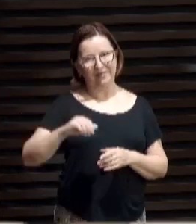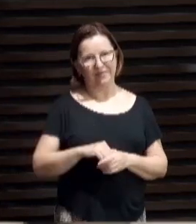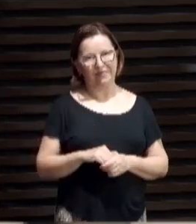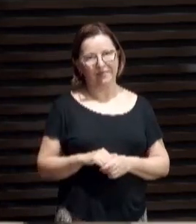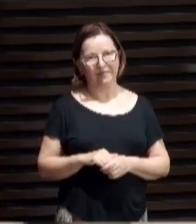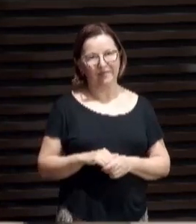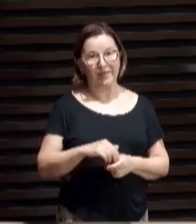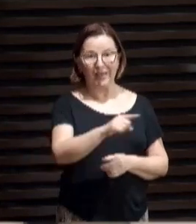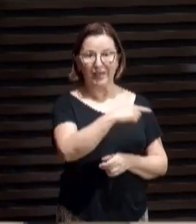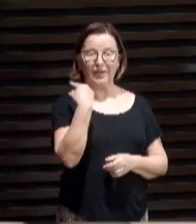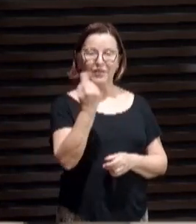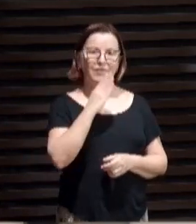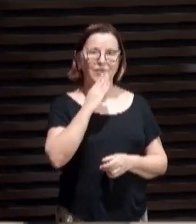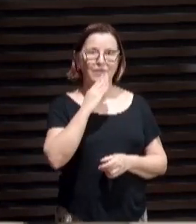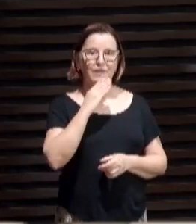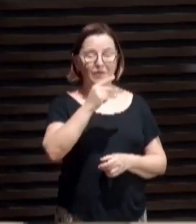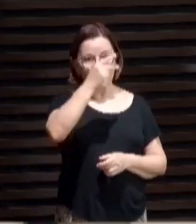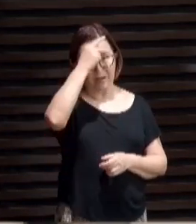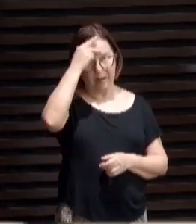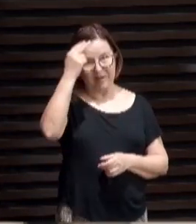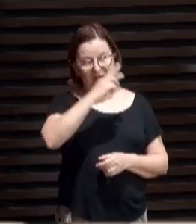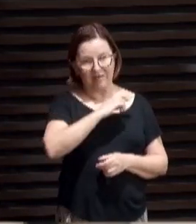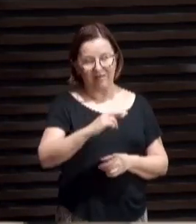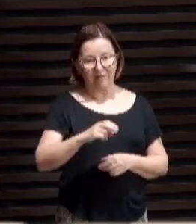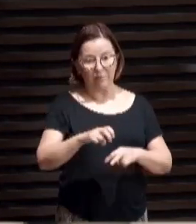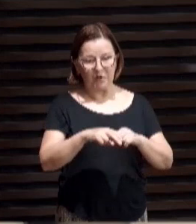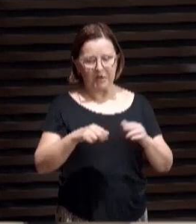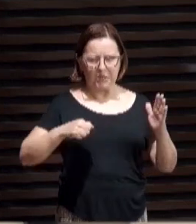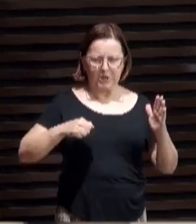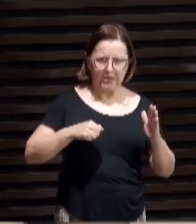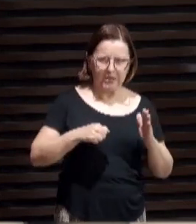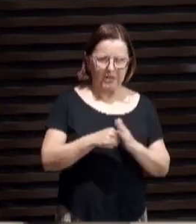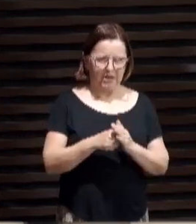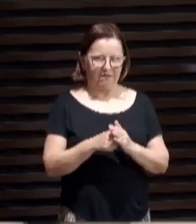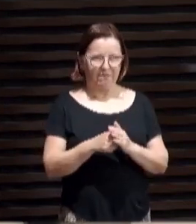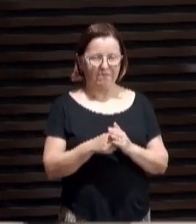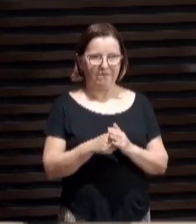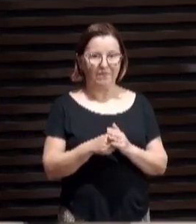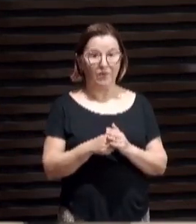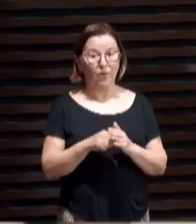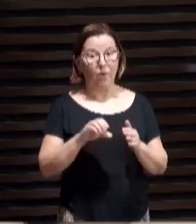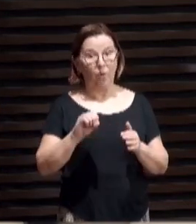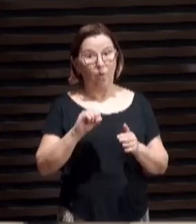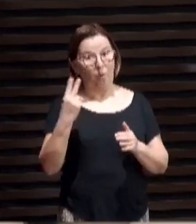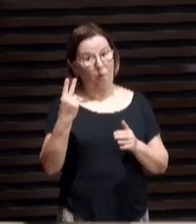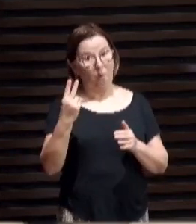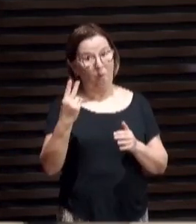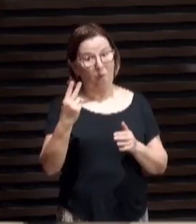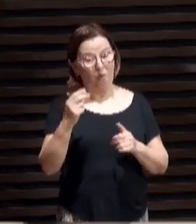Nós conhecemos um religioso pela sua resistência ou pela sua distorção da obra da